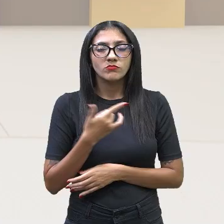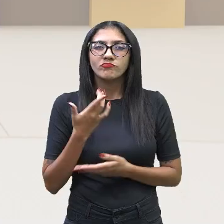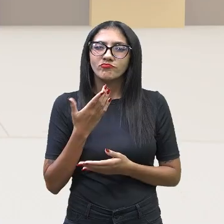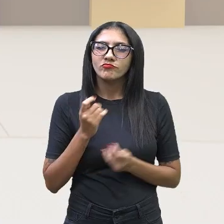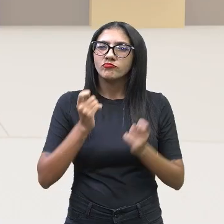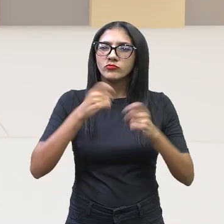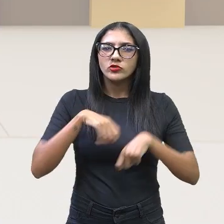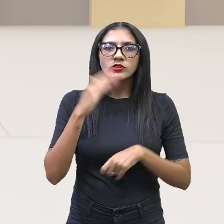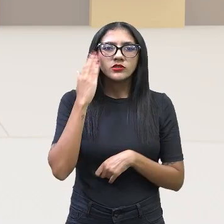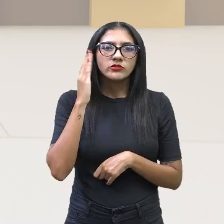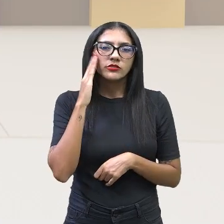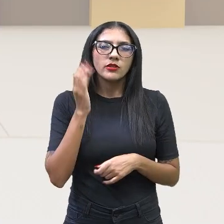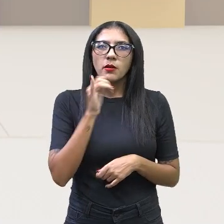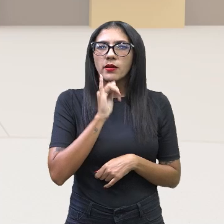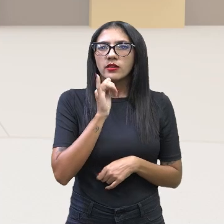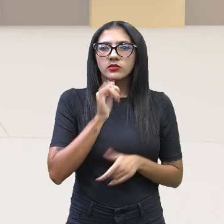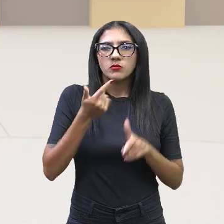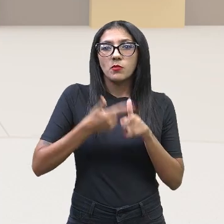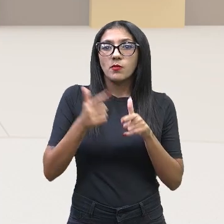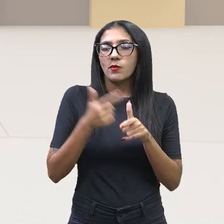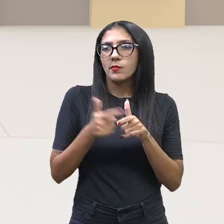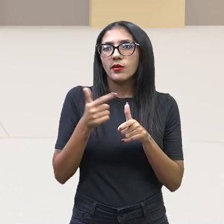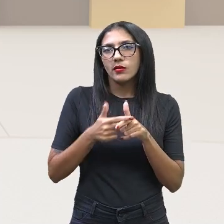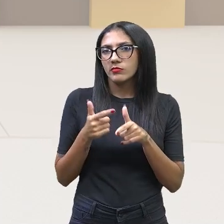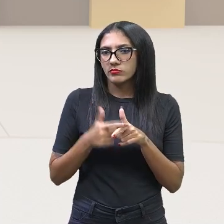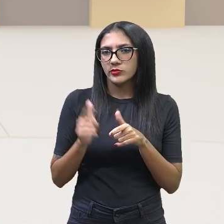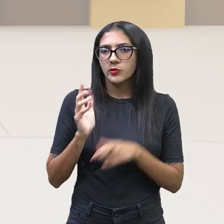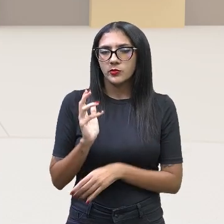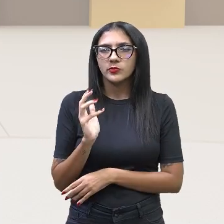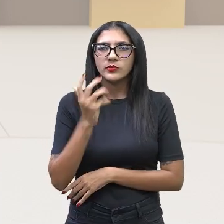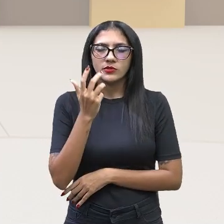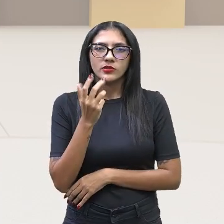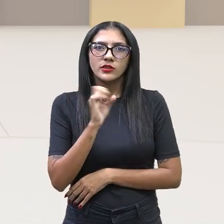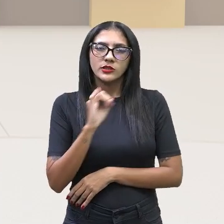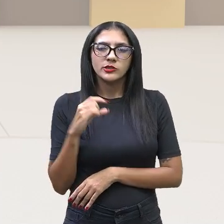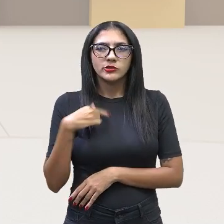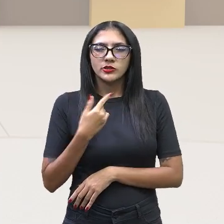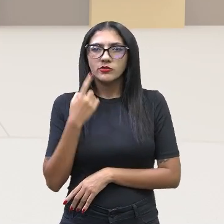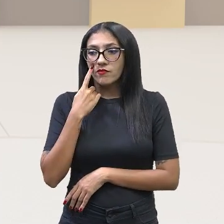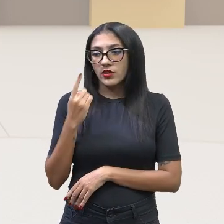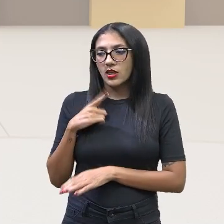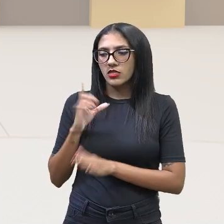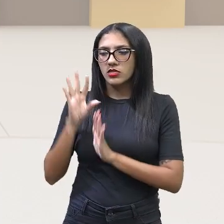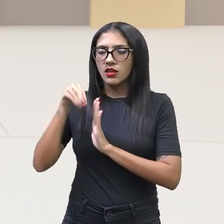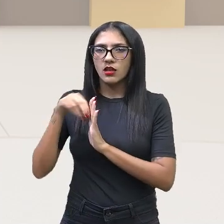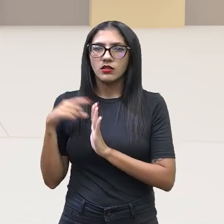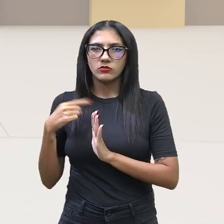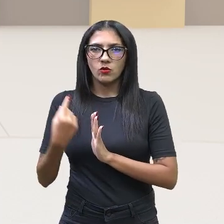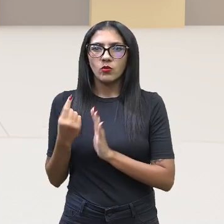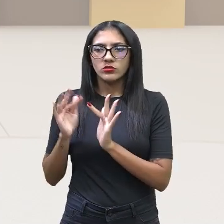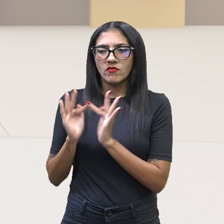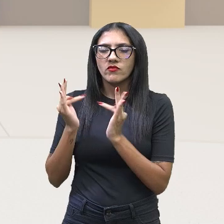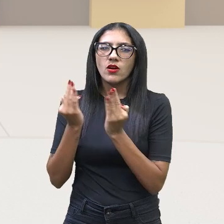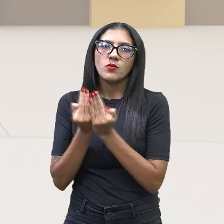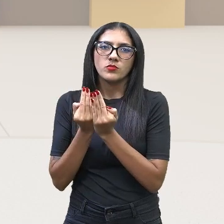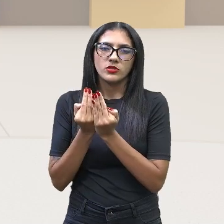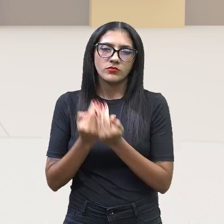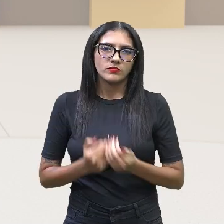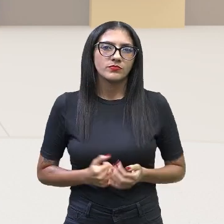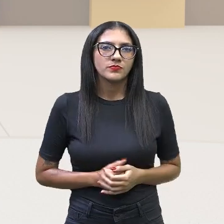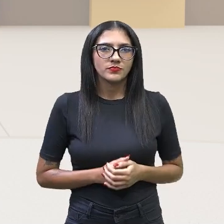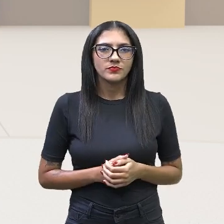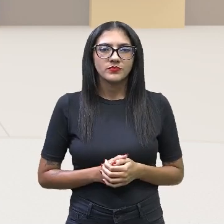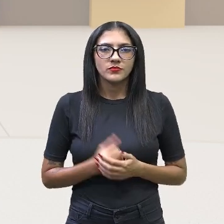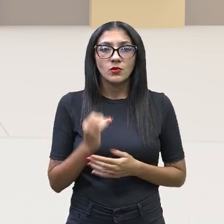lidarmos com um problema desse, de repente, se acontecer na nossa família, ou, como já foi dito aqui na aula,